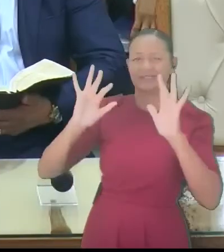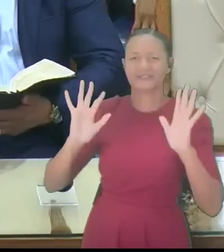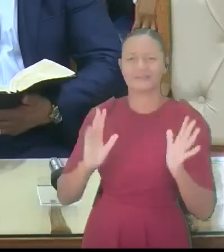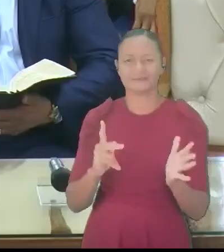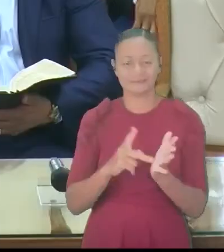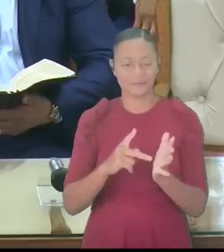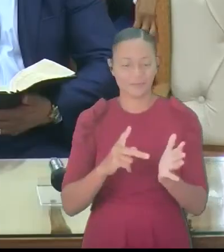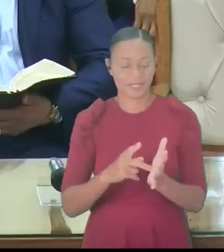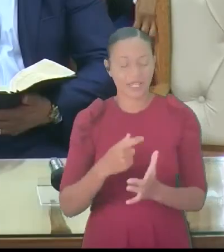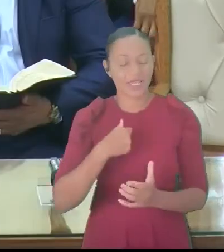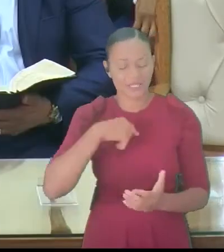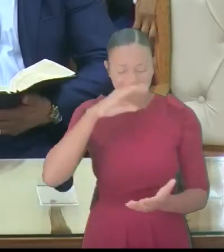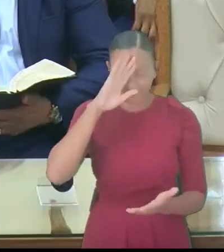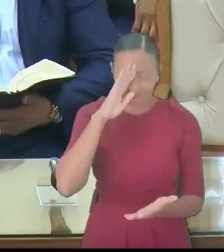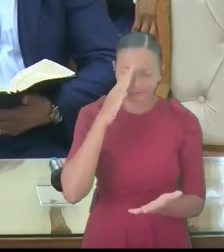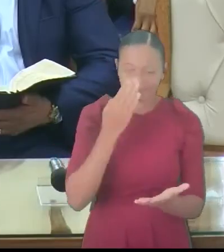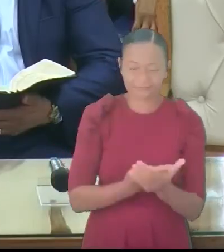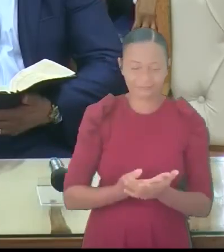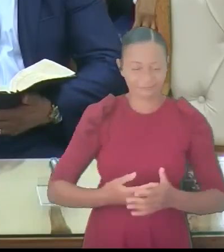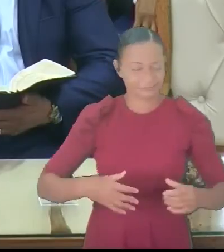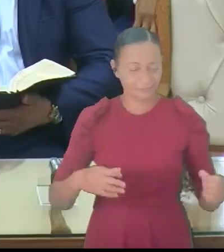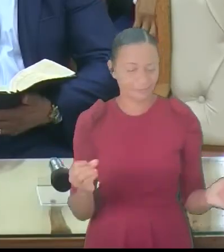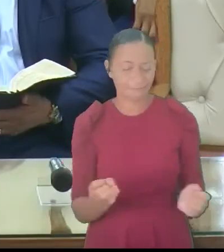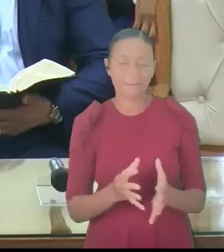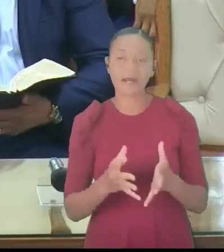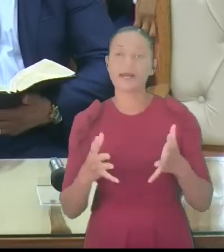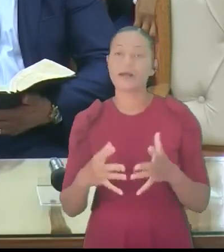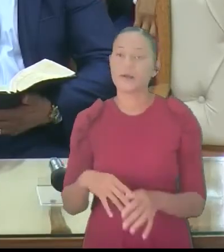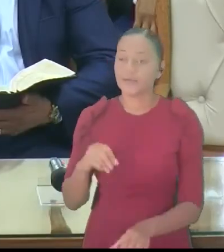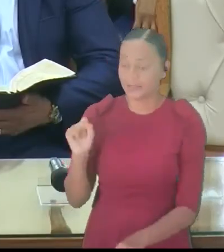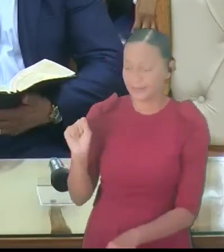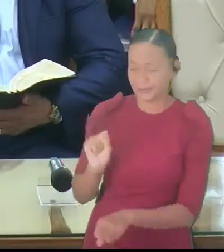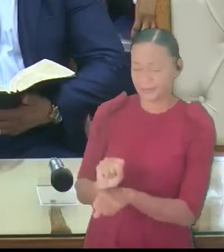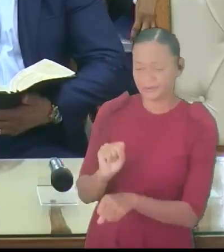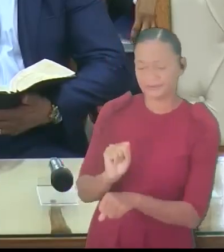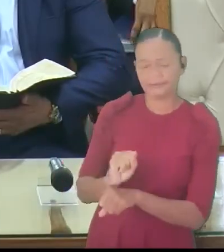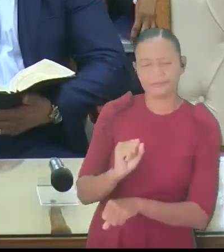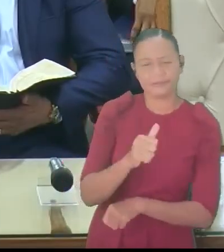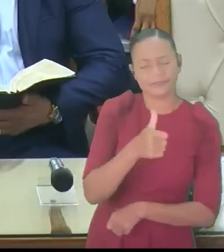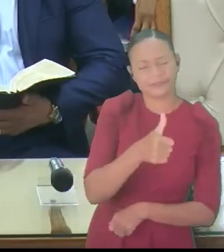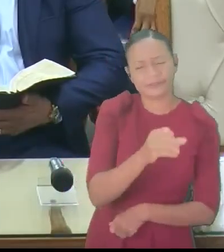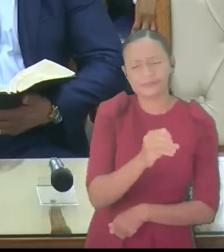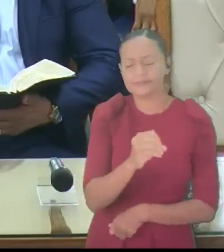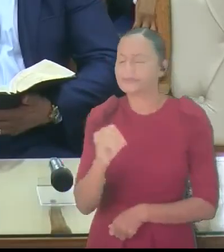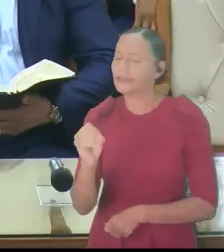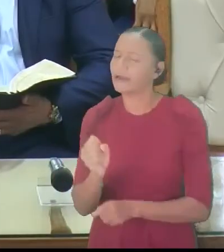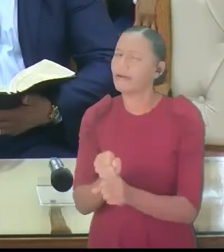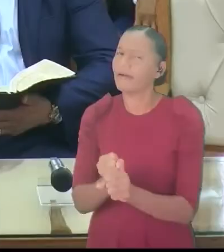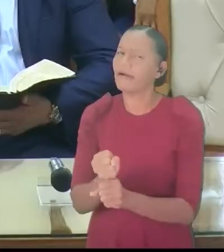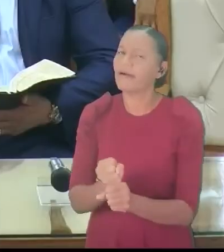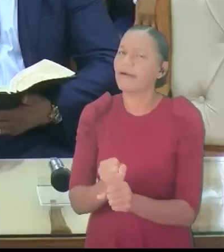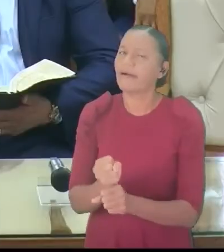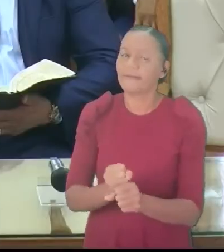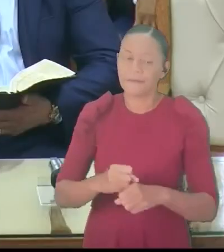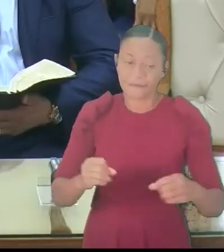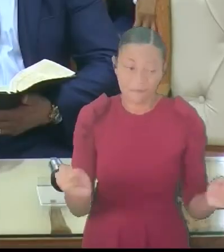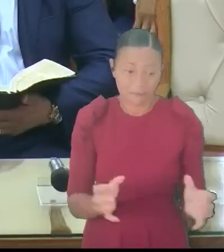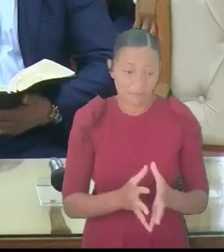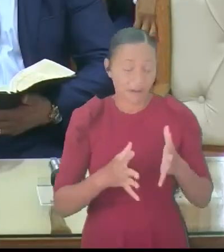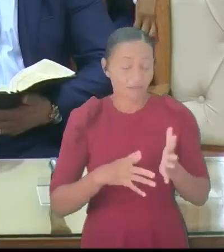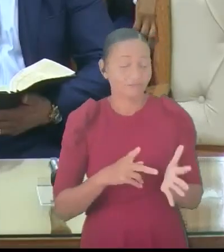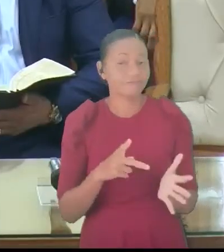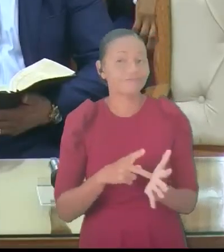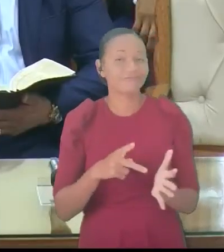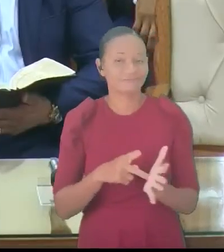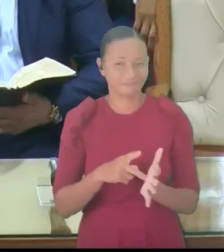Eu creio em milagre, agora eu espero 100 anos pelo milagre verdadeiro. Vocês dizem amém em nome de